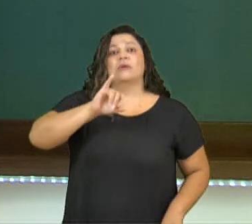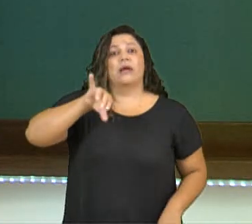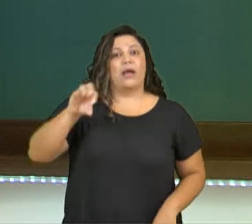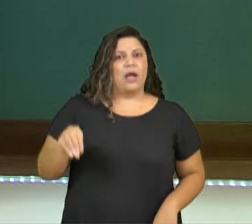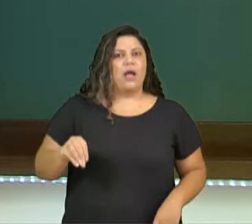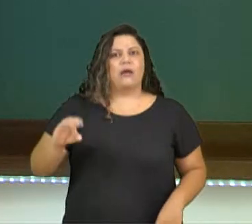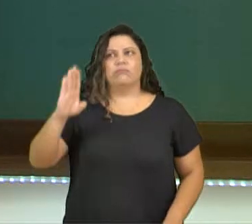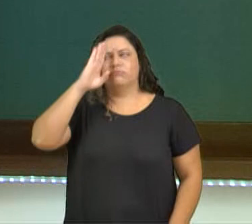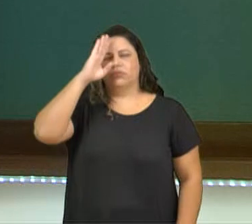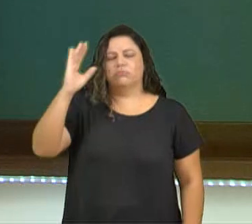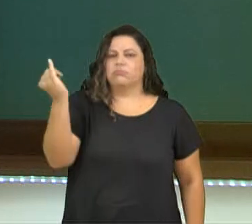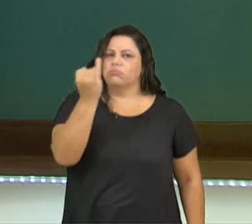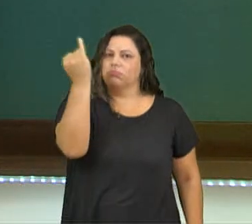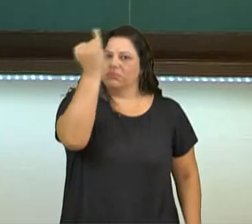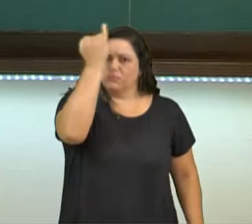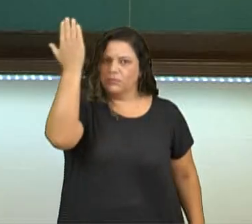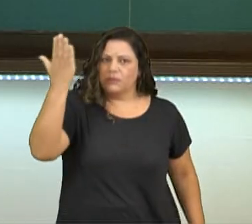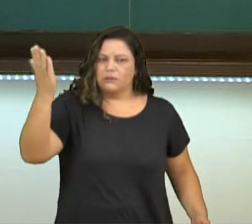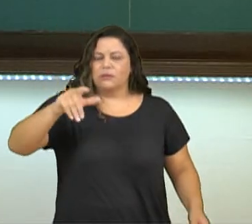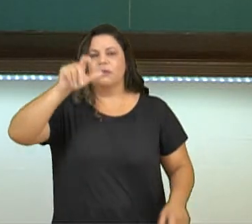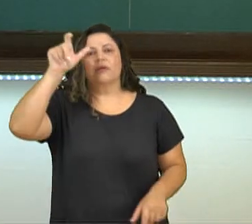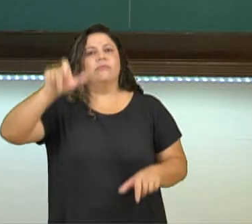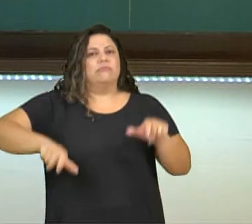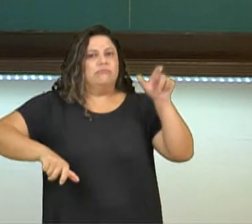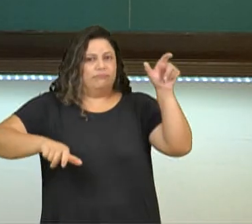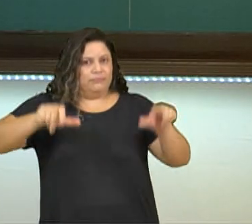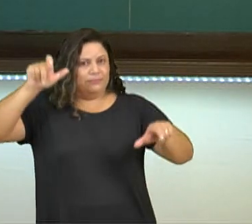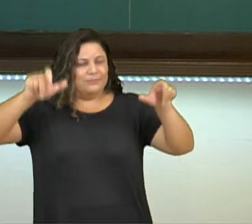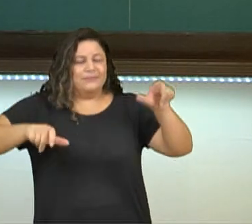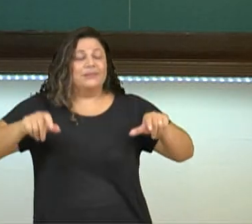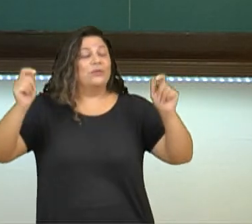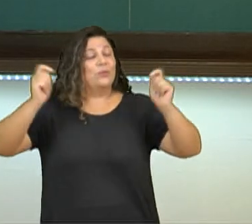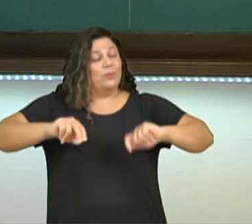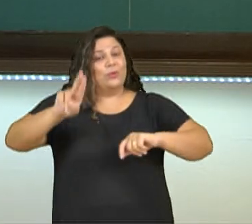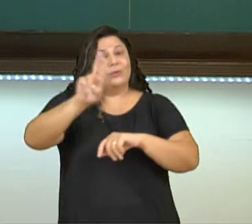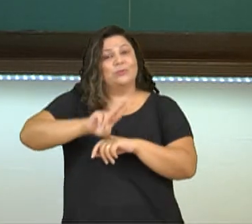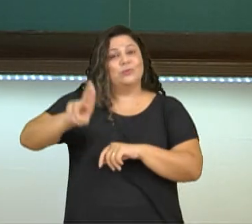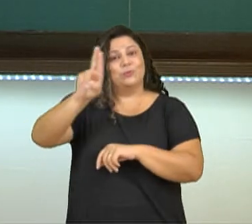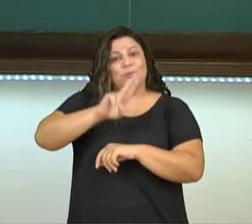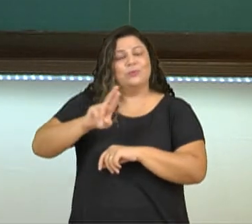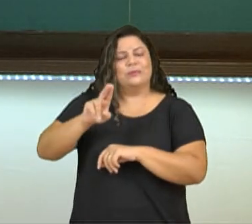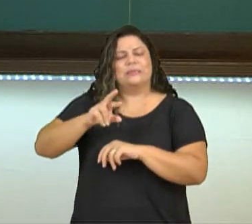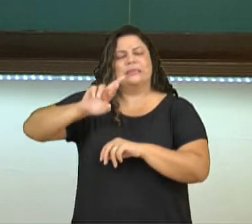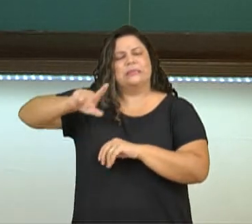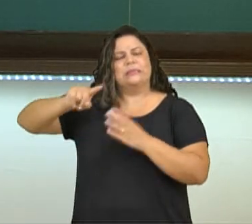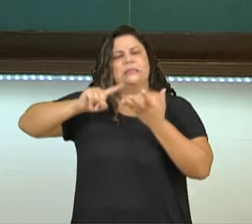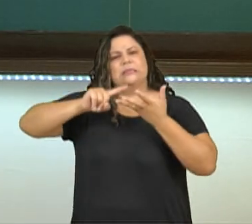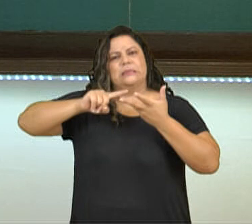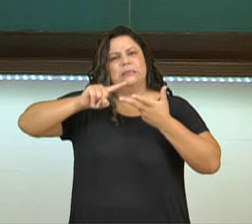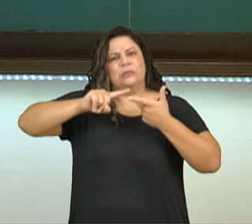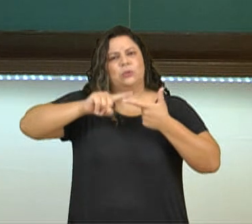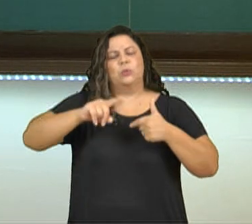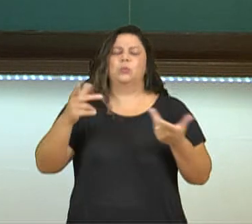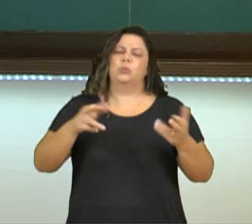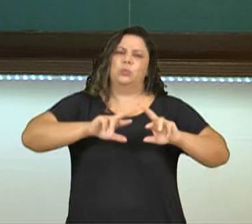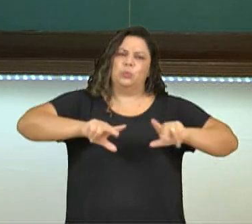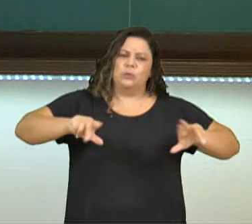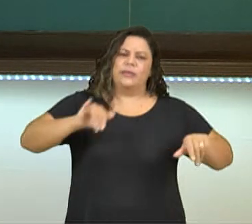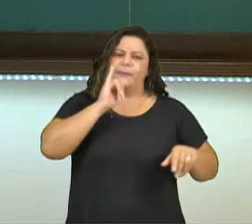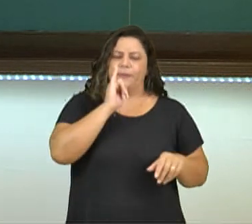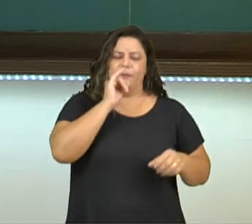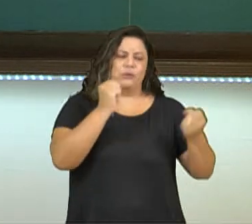papel fundamental. As pessoas podem utilizar o rádio e realizar outras tarefas simultaneamente,